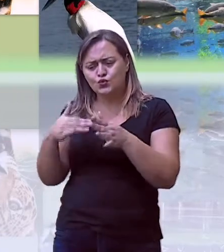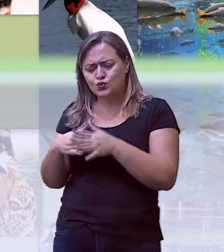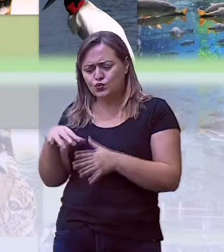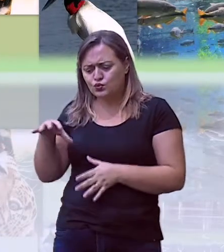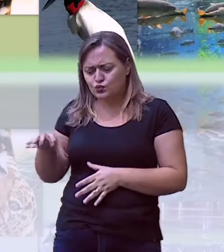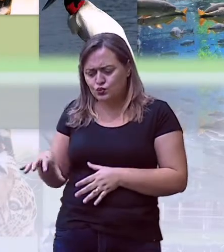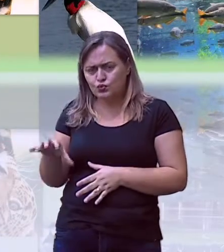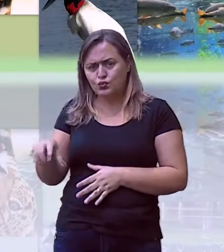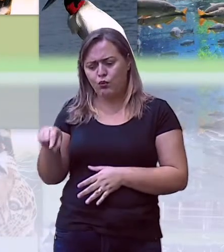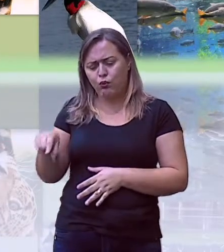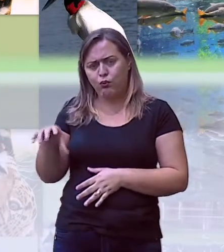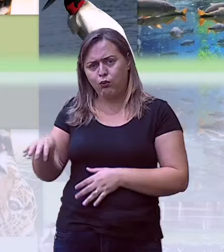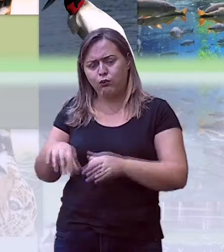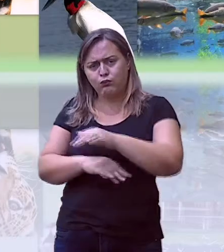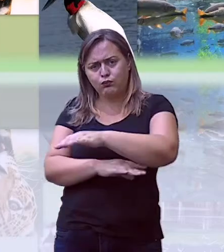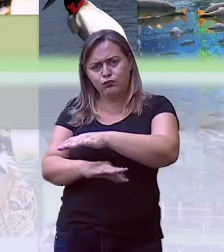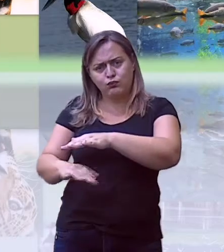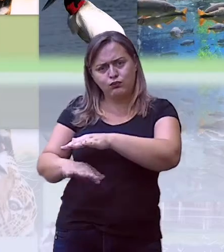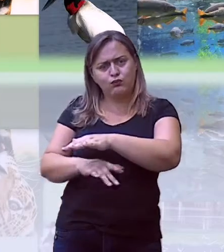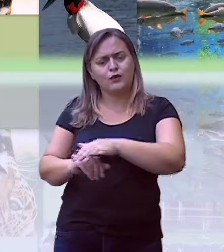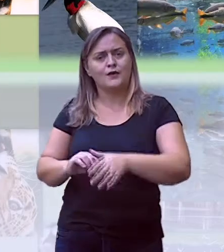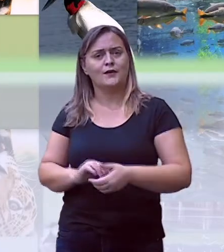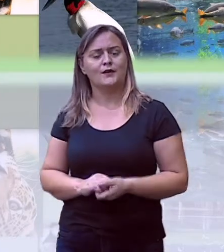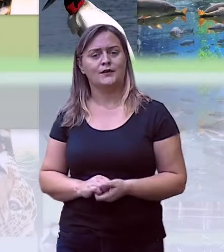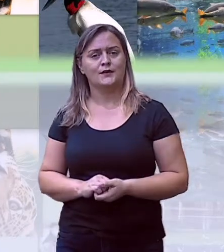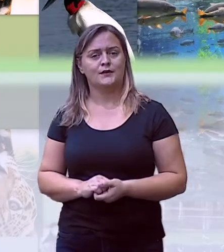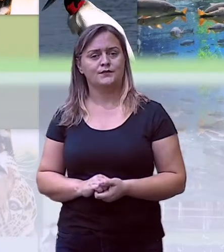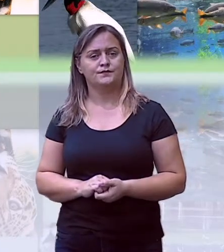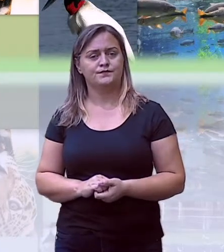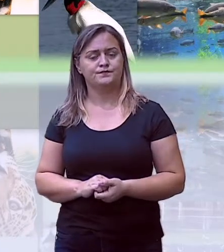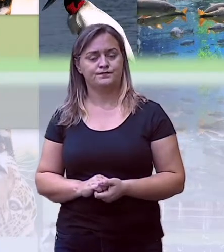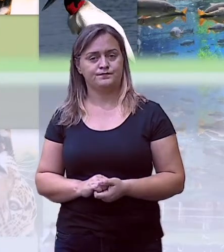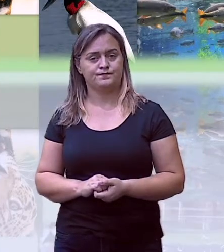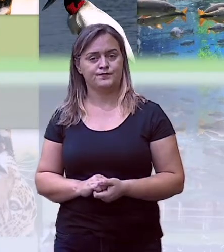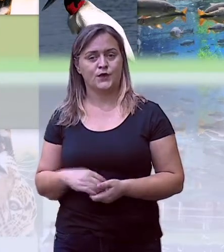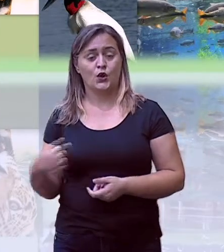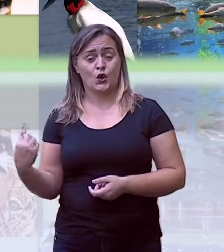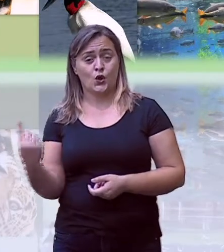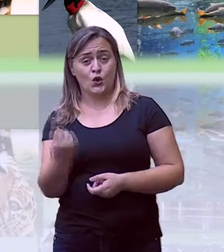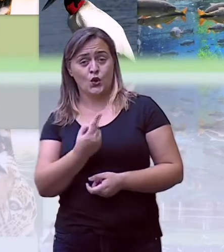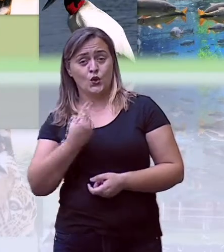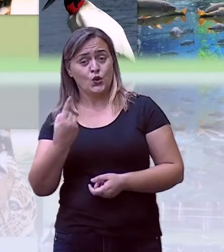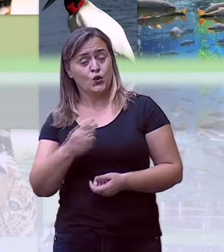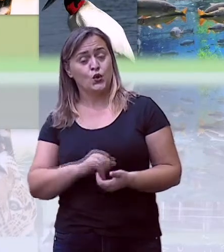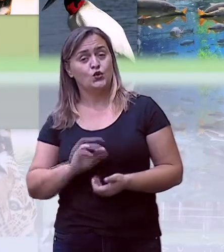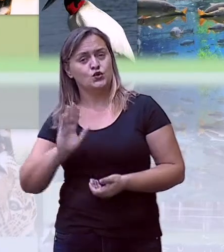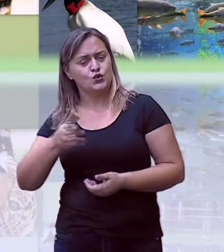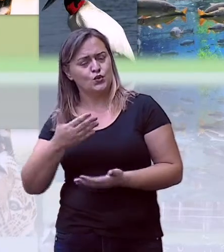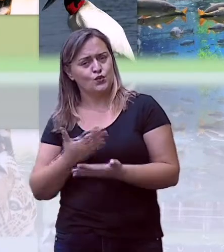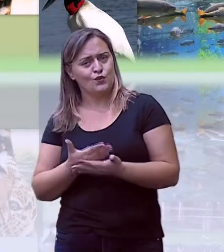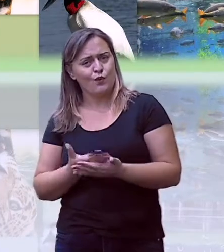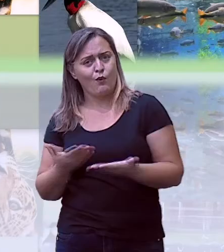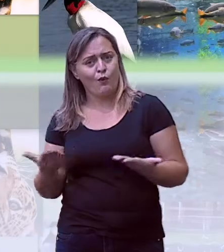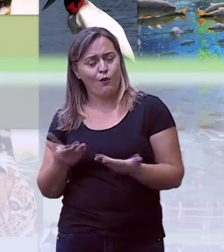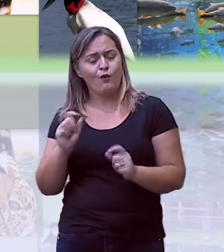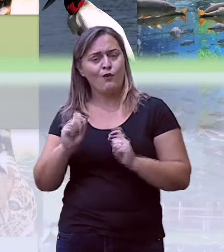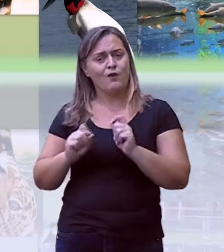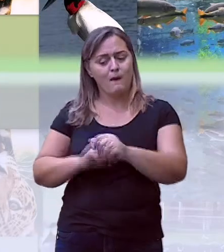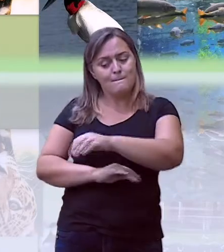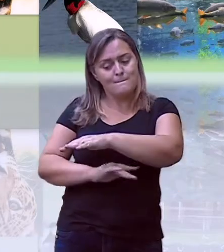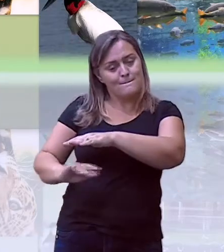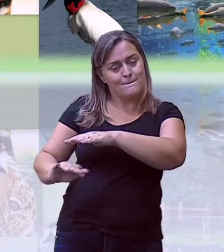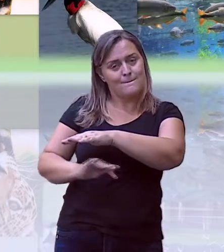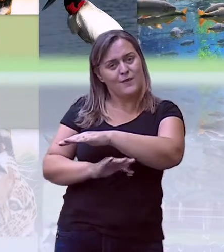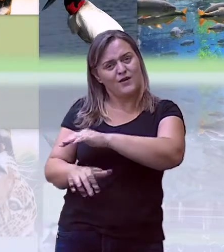para aprender? Olha lá, nós já falamos do Pantanal. Será que tem mais algum por aí?